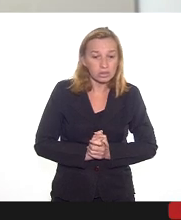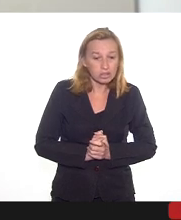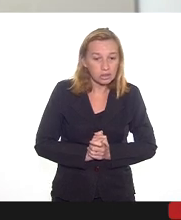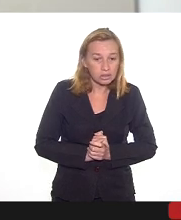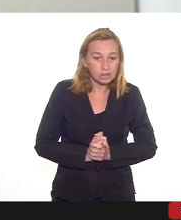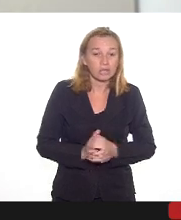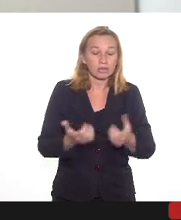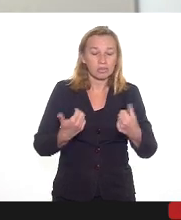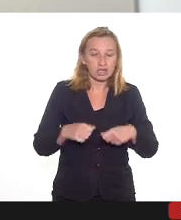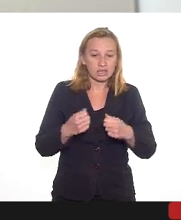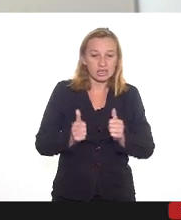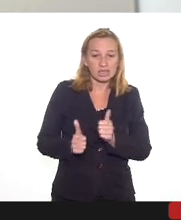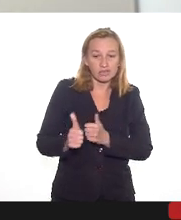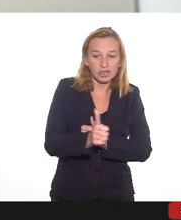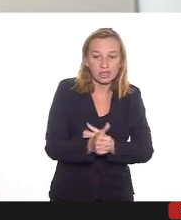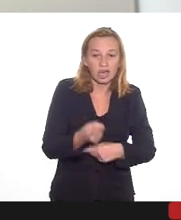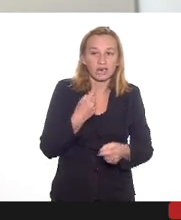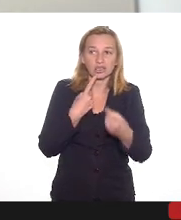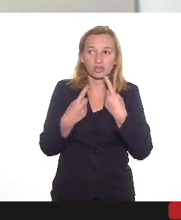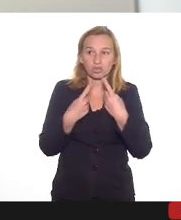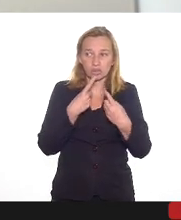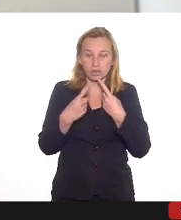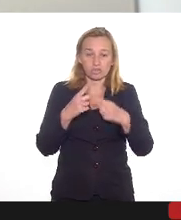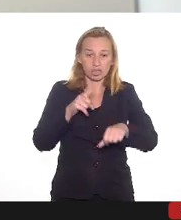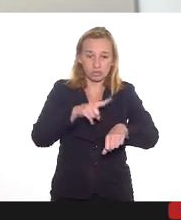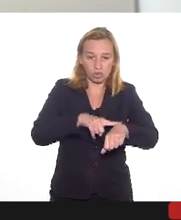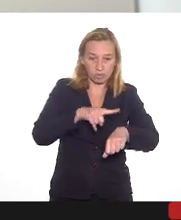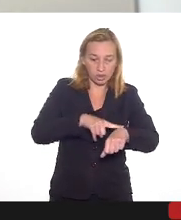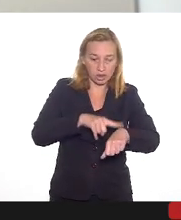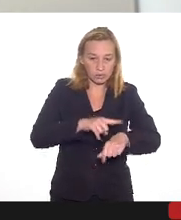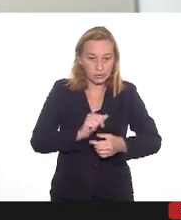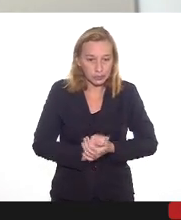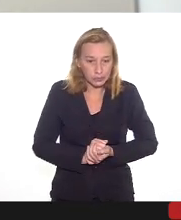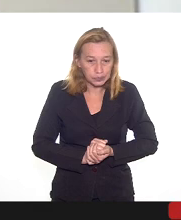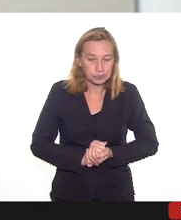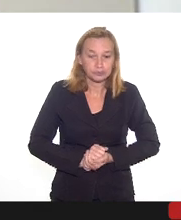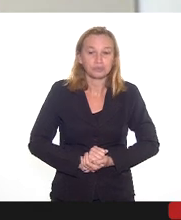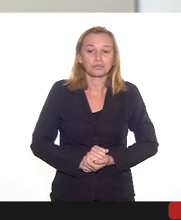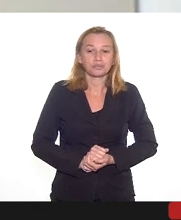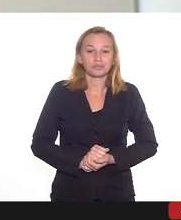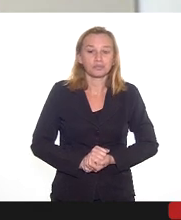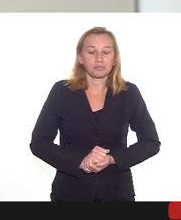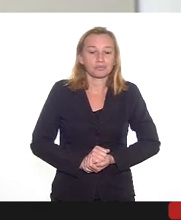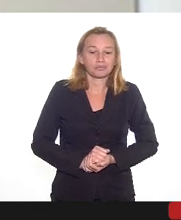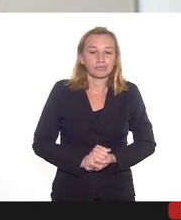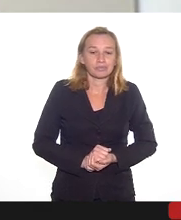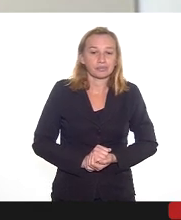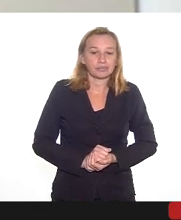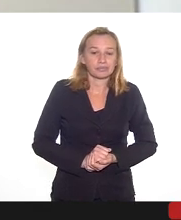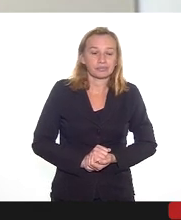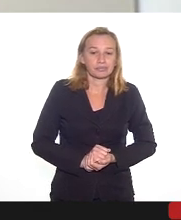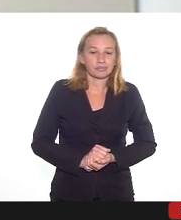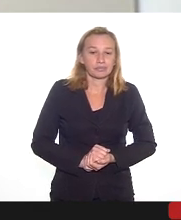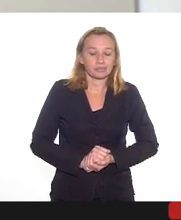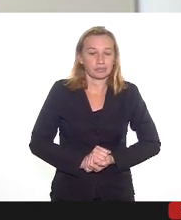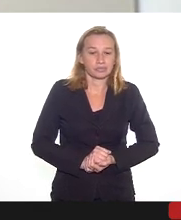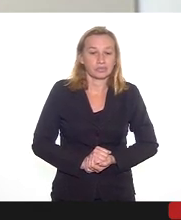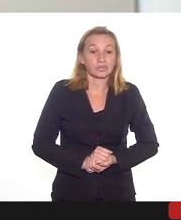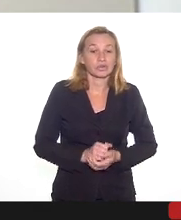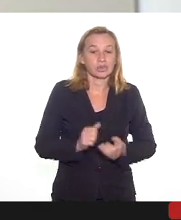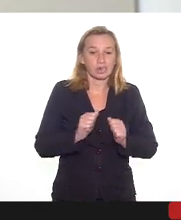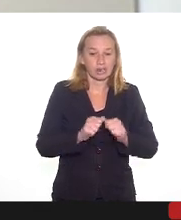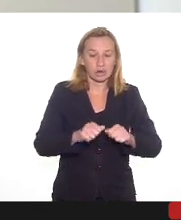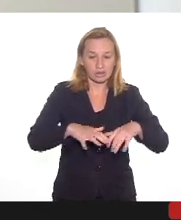precisa enfrentar esse debate nesse momento de adesão ao novo regime. A Assembleia Legislativa vai ter que se debruçar sobre